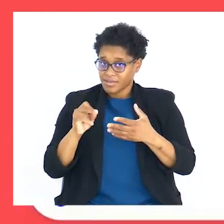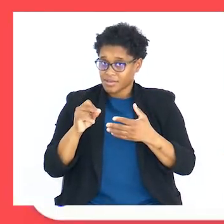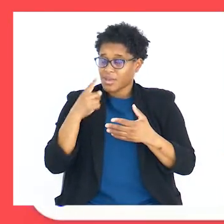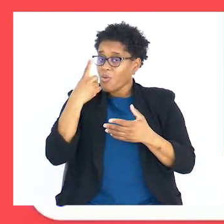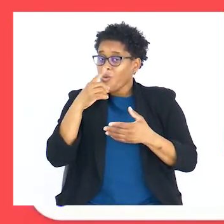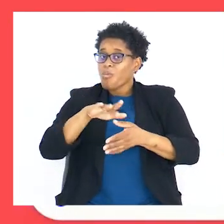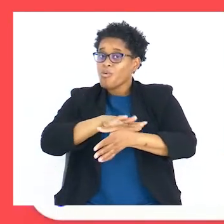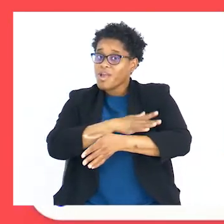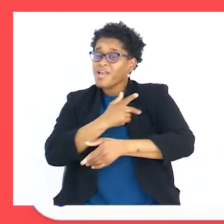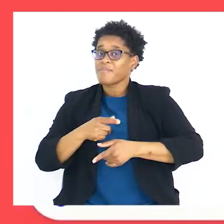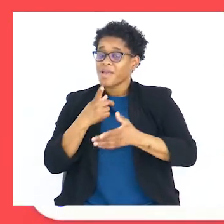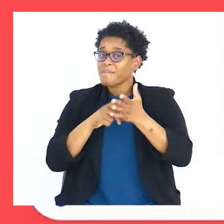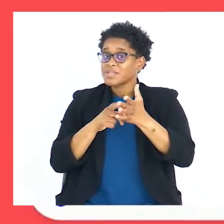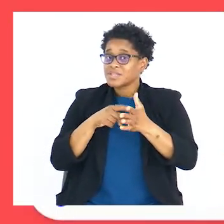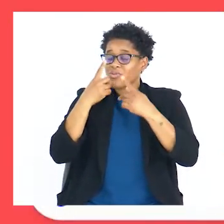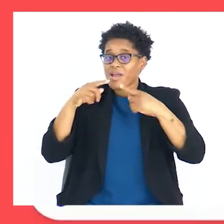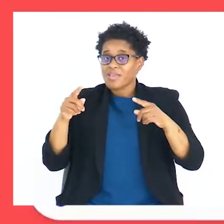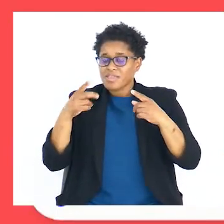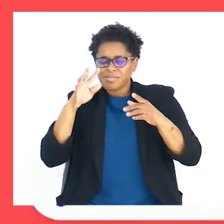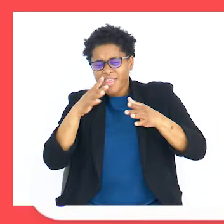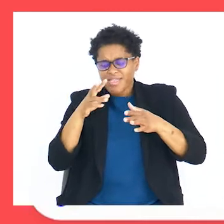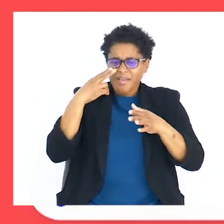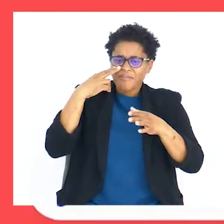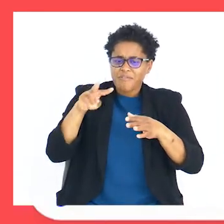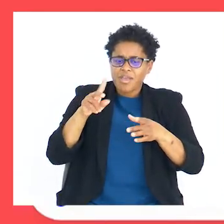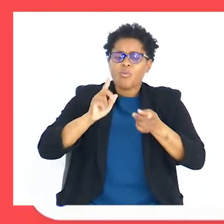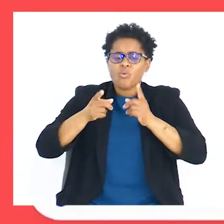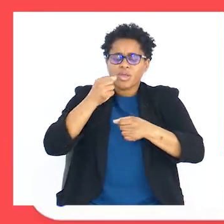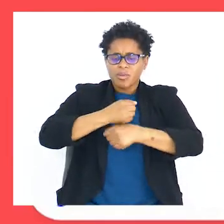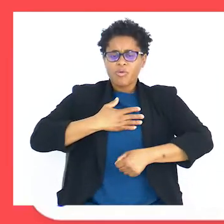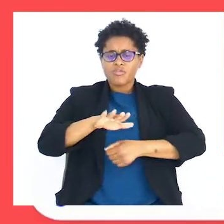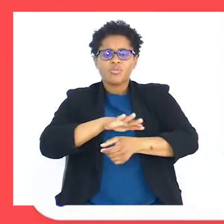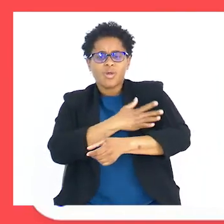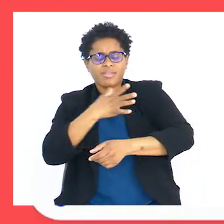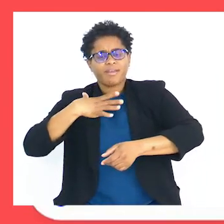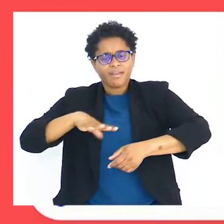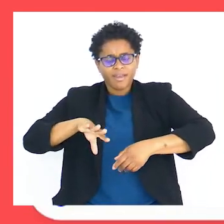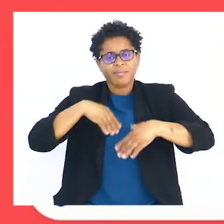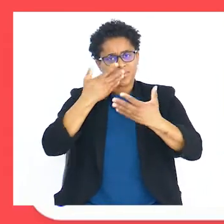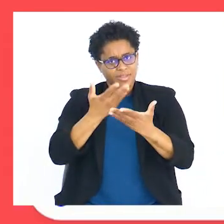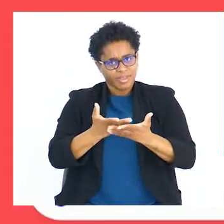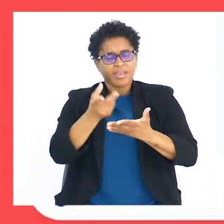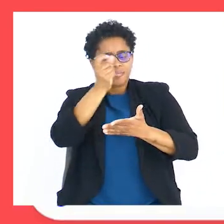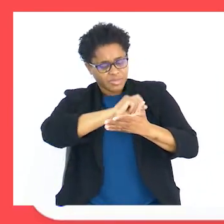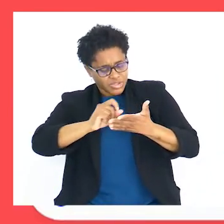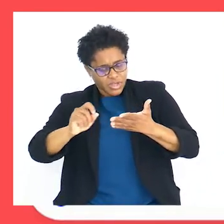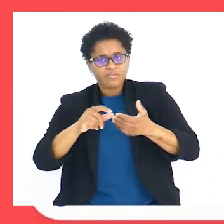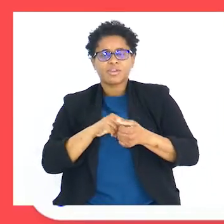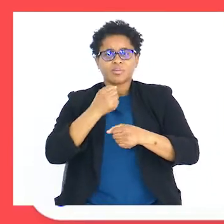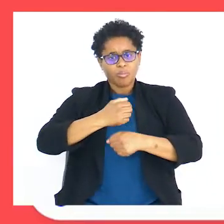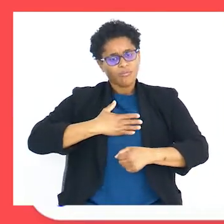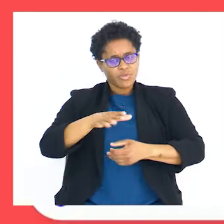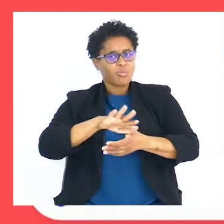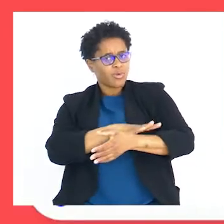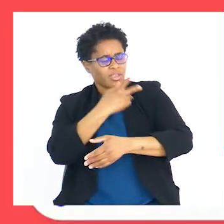um poema é preciso tentar descobrir o que o poeta quer transmitir. Para escrever, o poeta